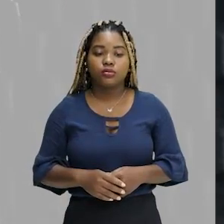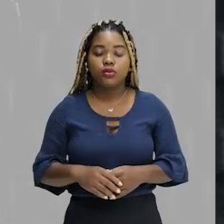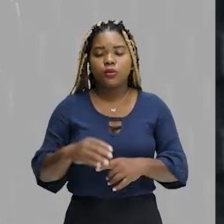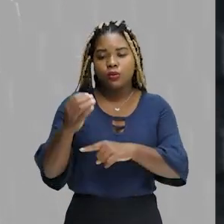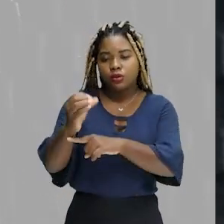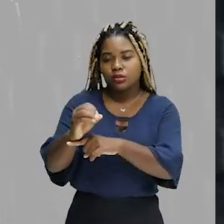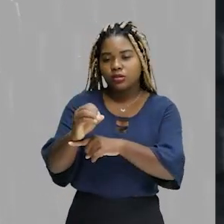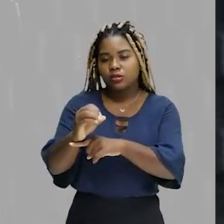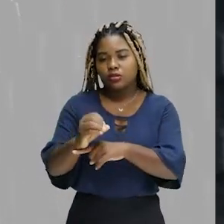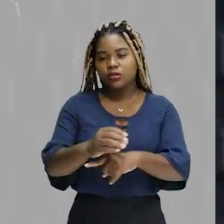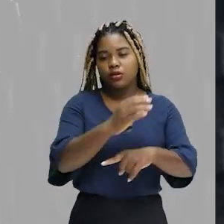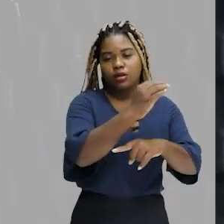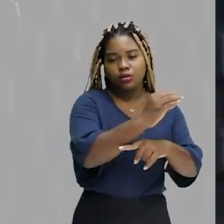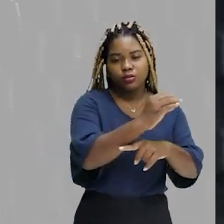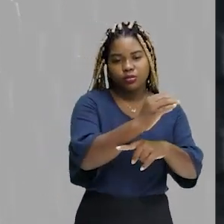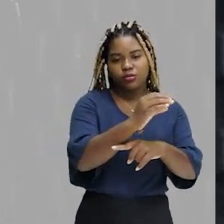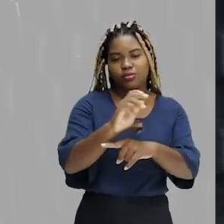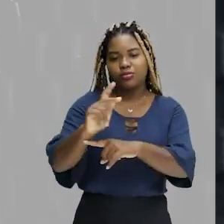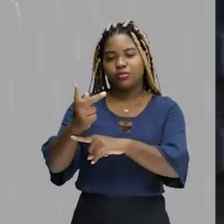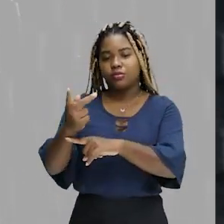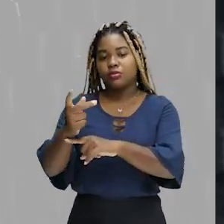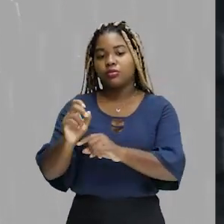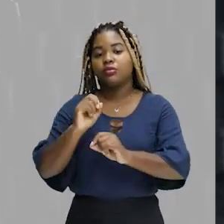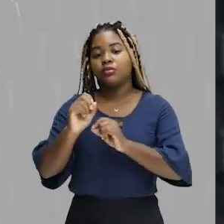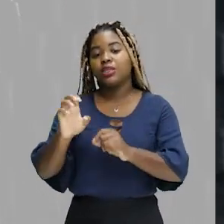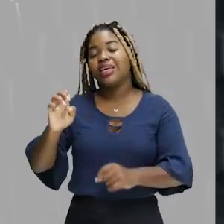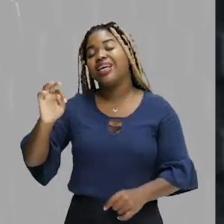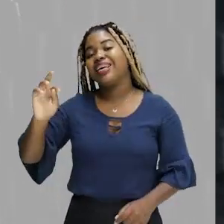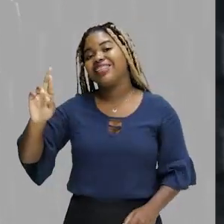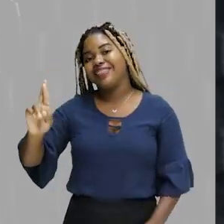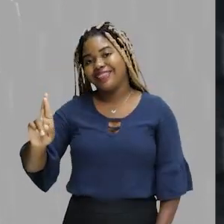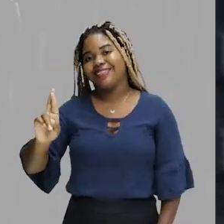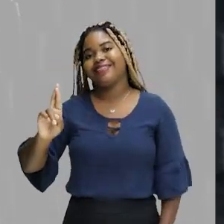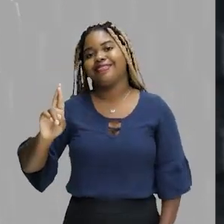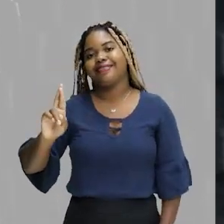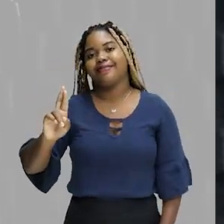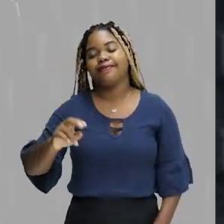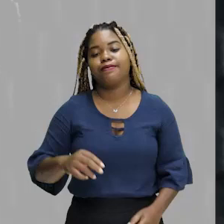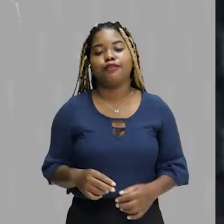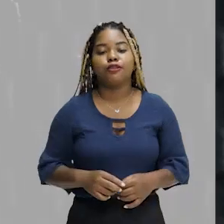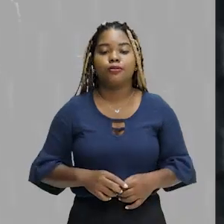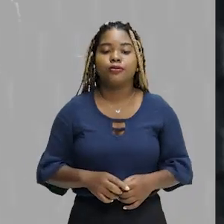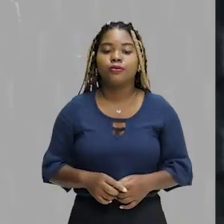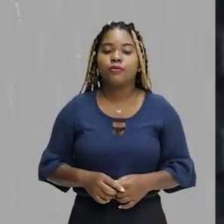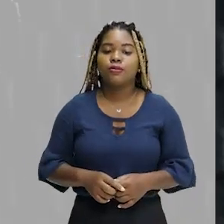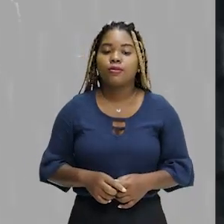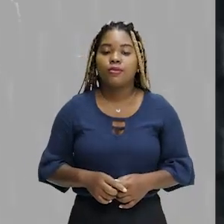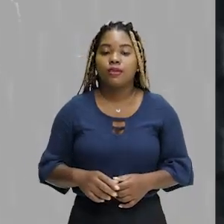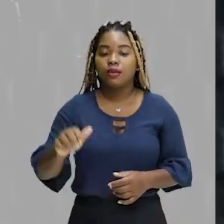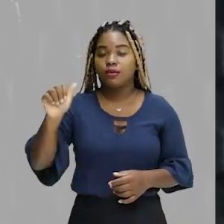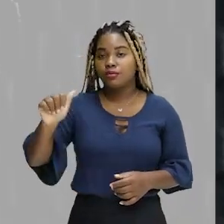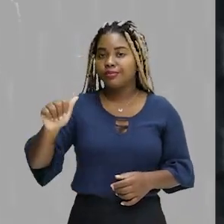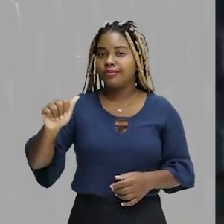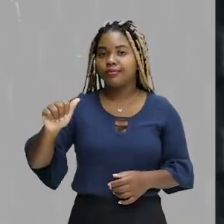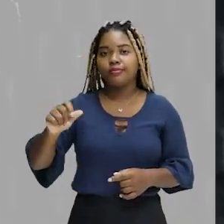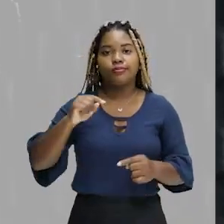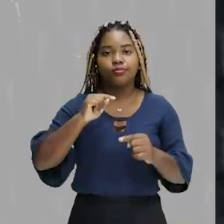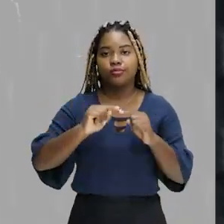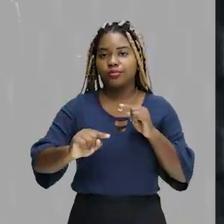é éter. Então, a alternativa A está errada, certo? E observe,